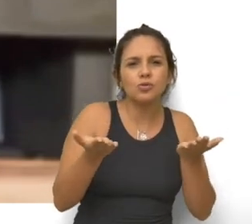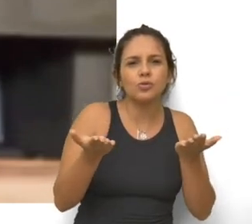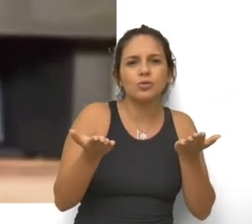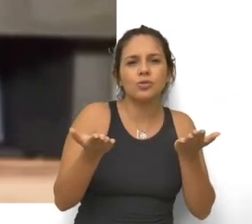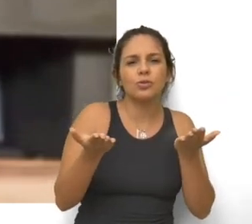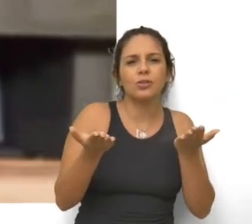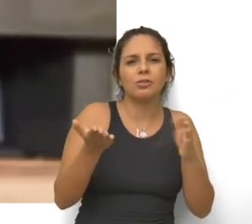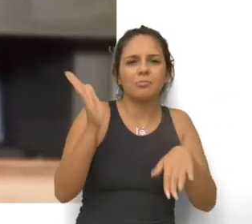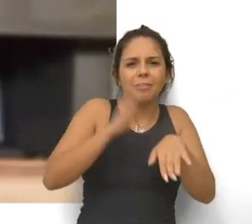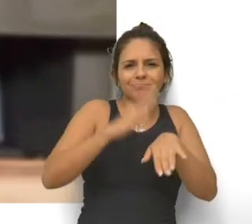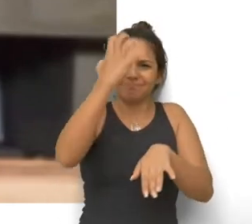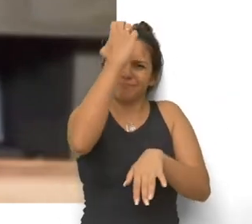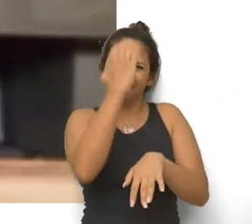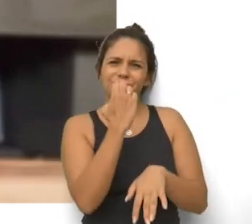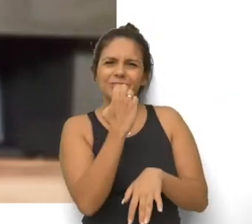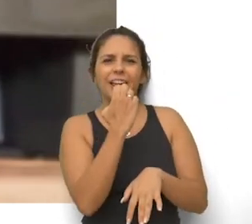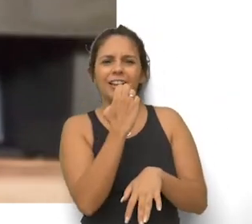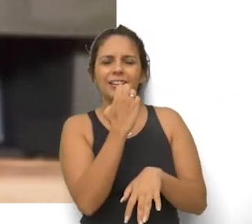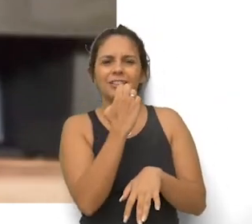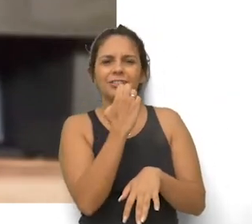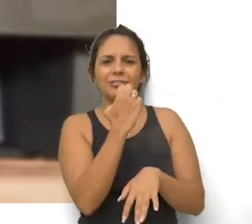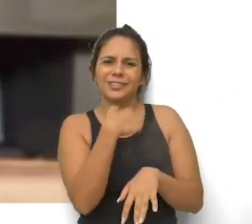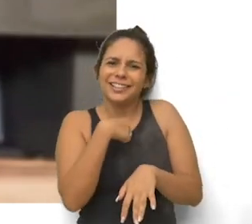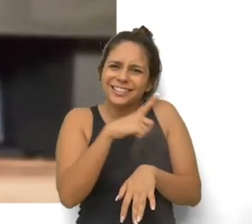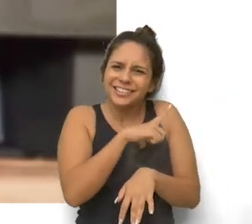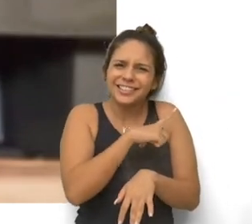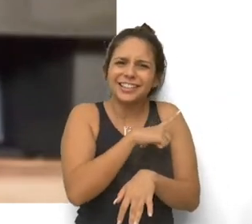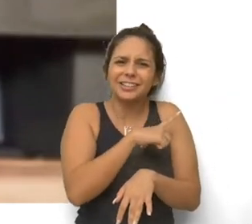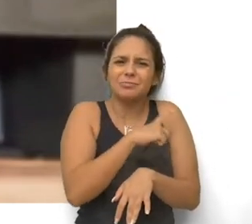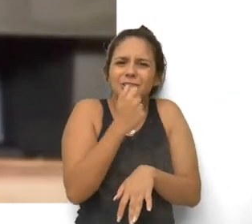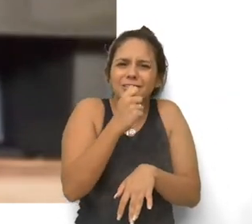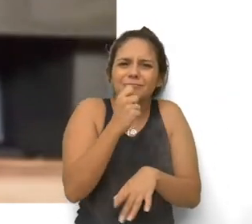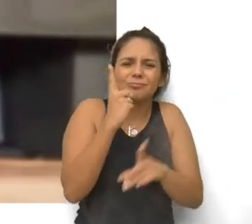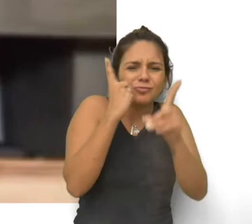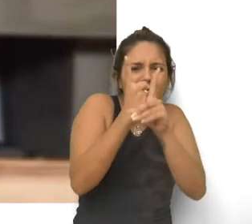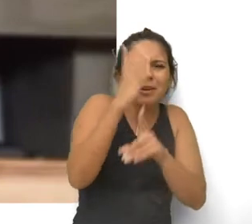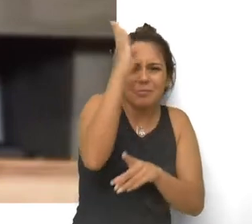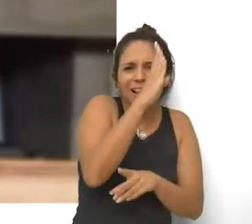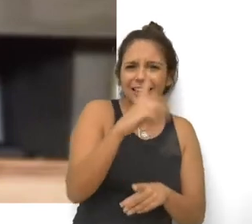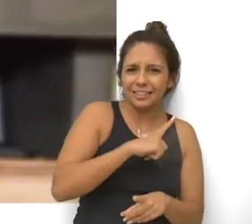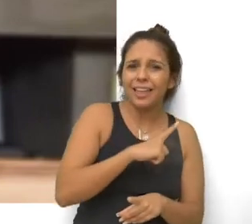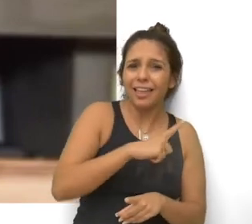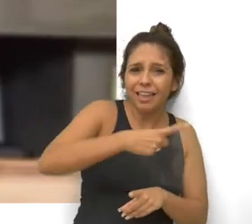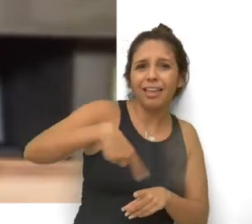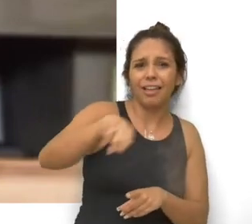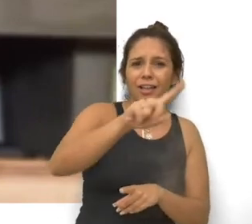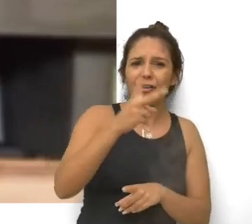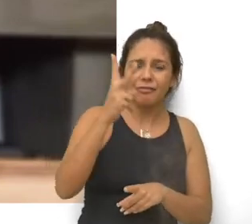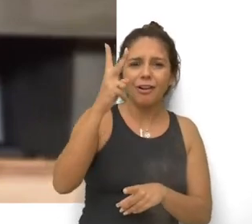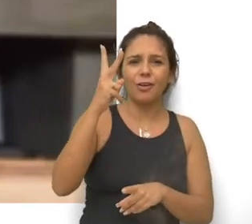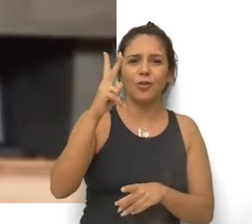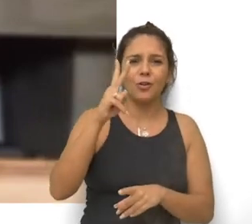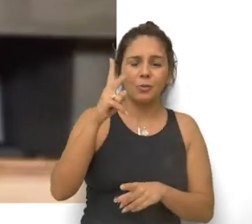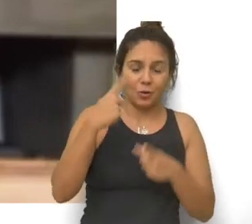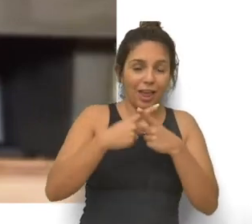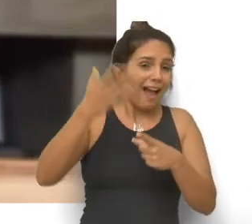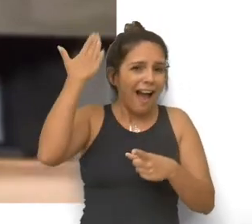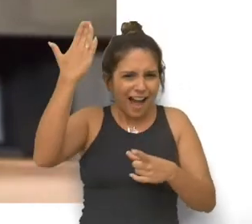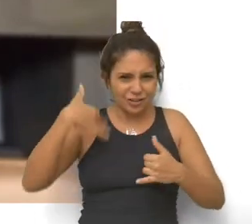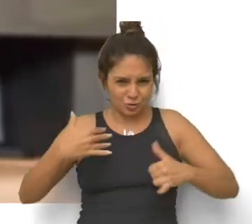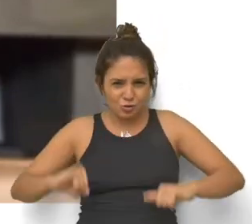tão mais serena, eu tenho que reconhecer que o Brasil tem alguma coisa a ver com tudo